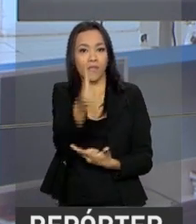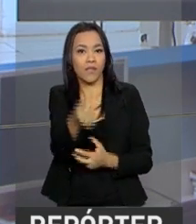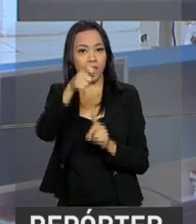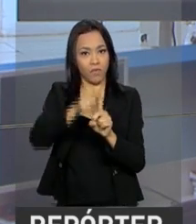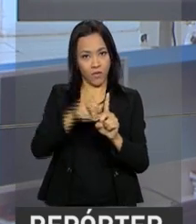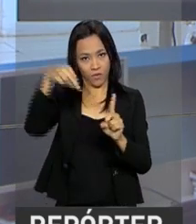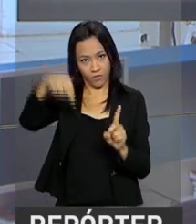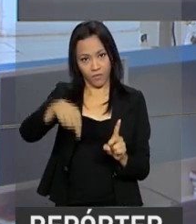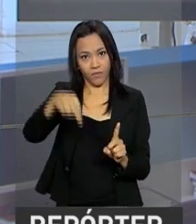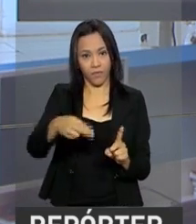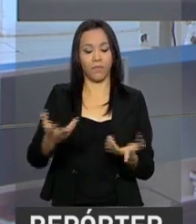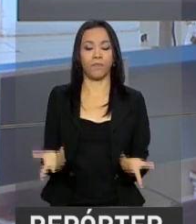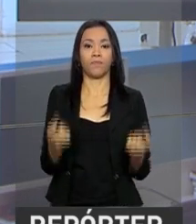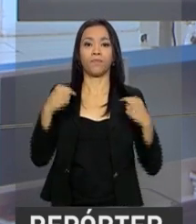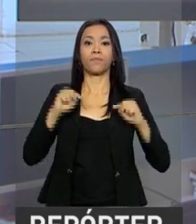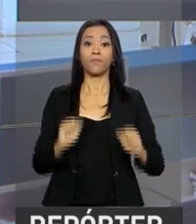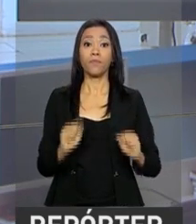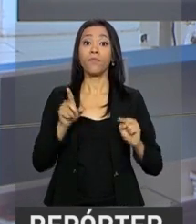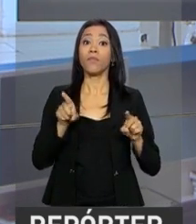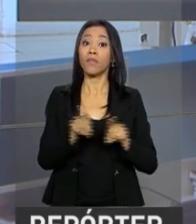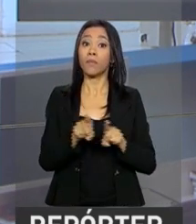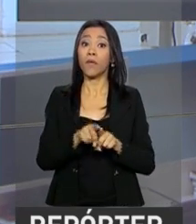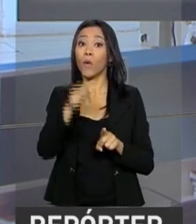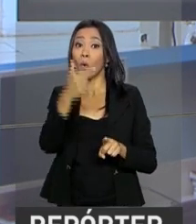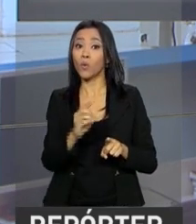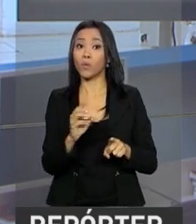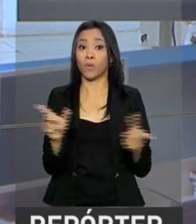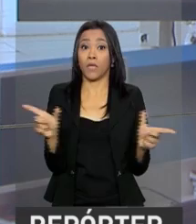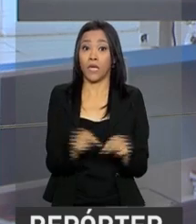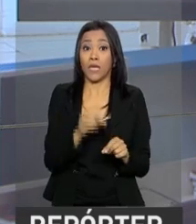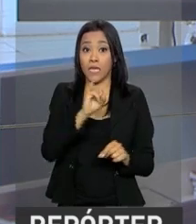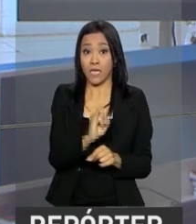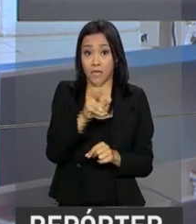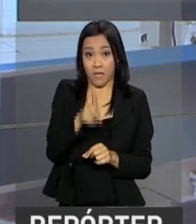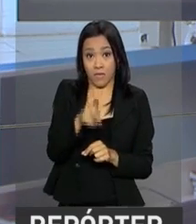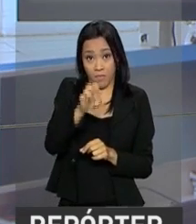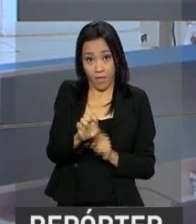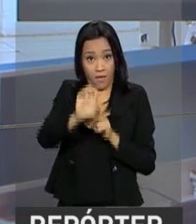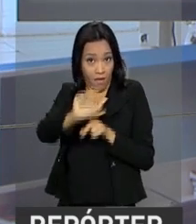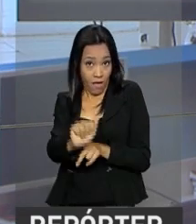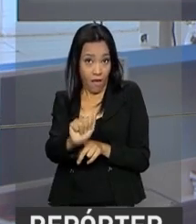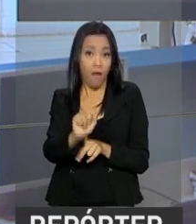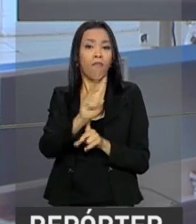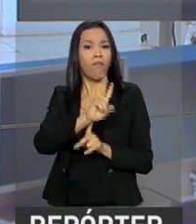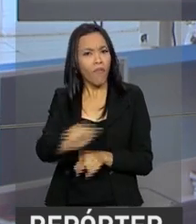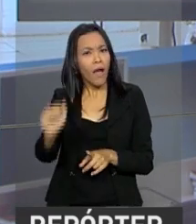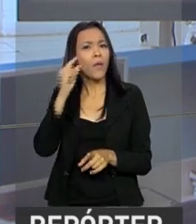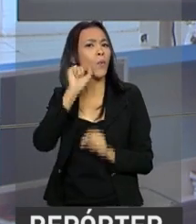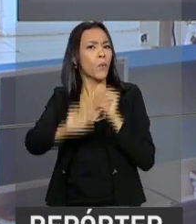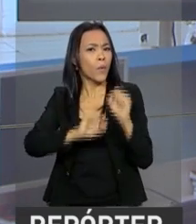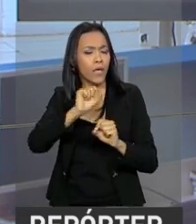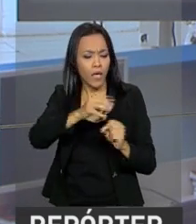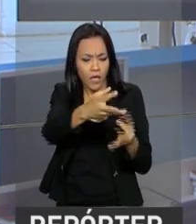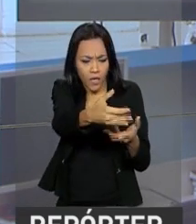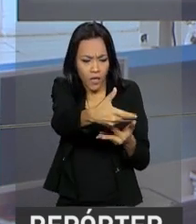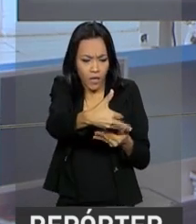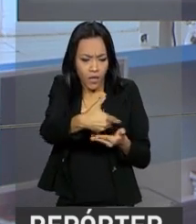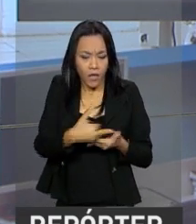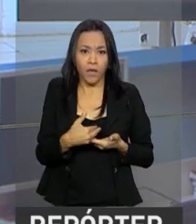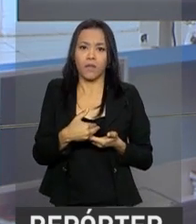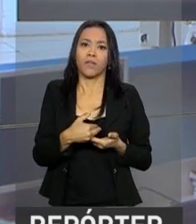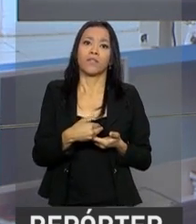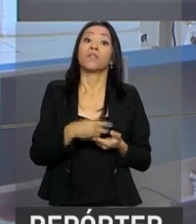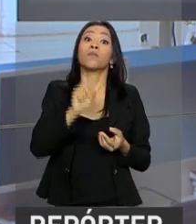6 de novembro o instituto nacional de pesquisas educacionais anísio teixeira vai reprocessar os resultados dos institutos